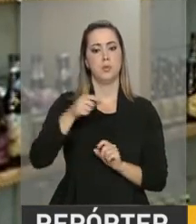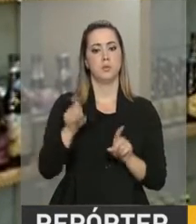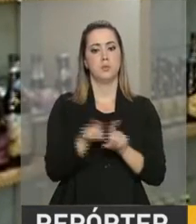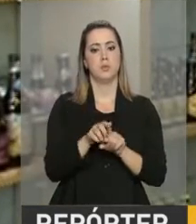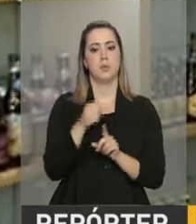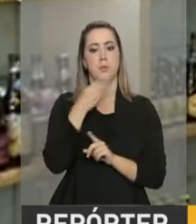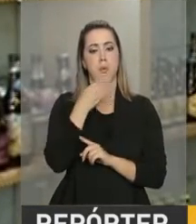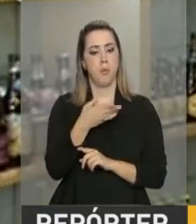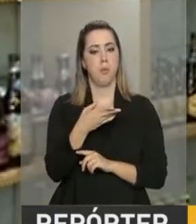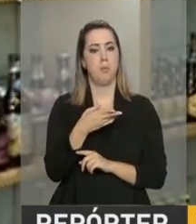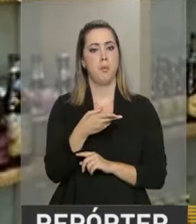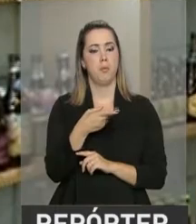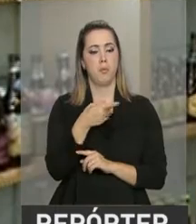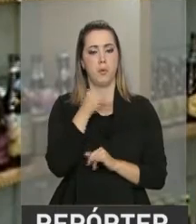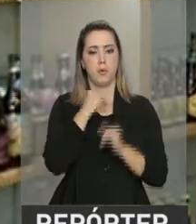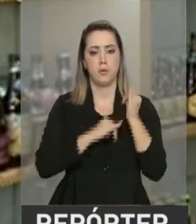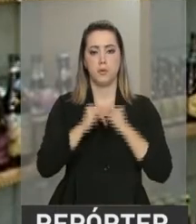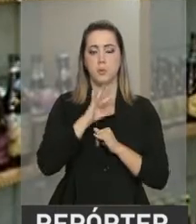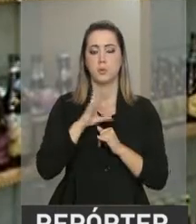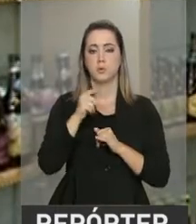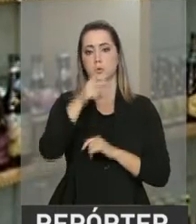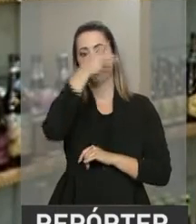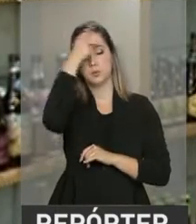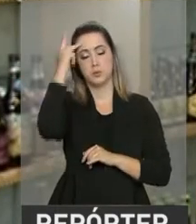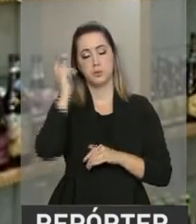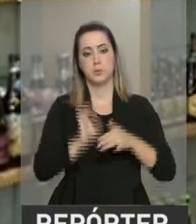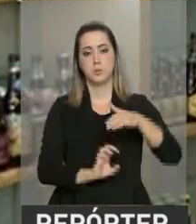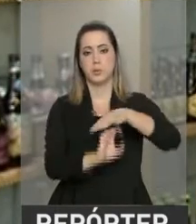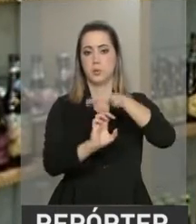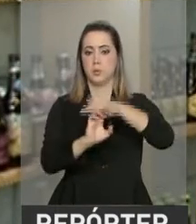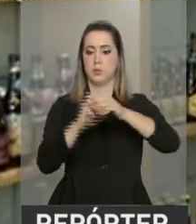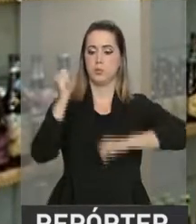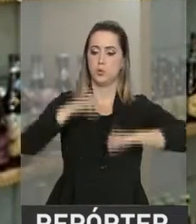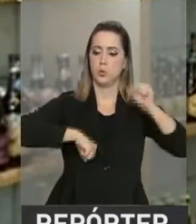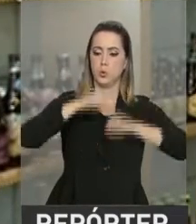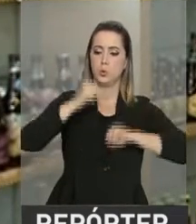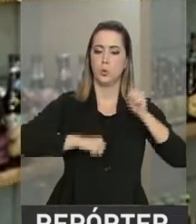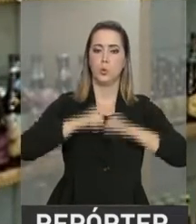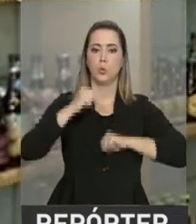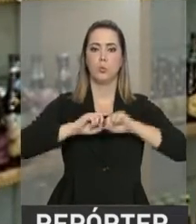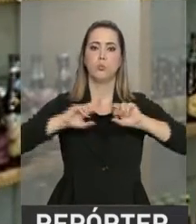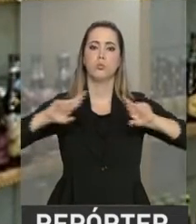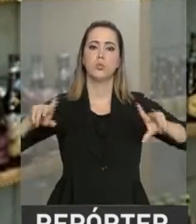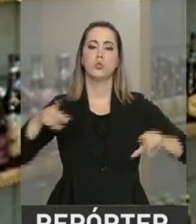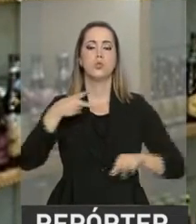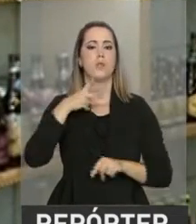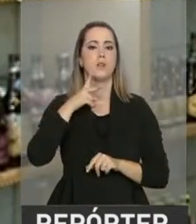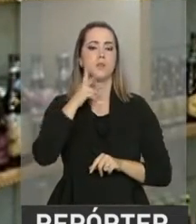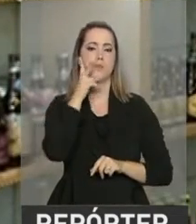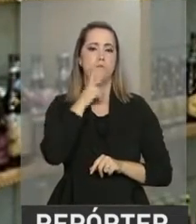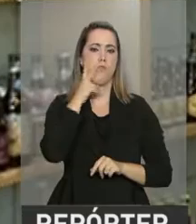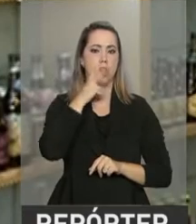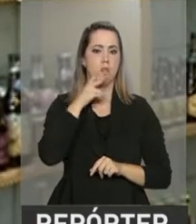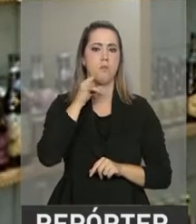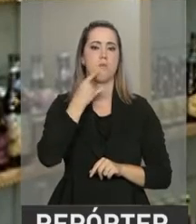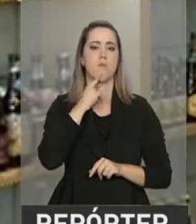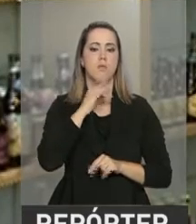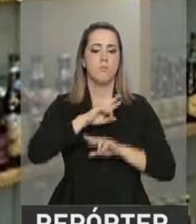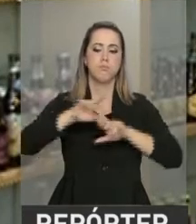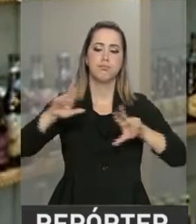todos os pequenos produtores de bebidas como vinho cachaça e cerveja artesanal agora podem optar pelo simples